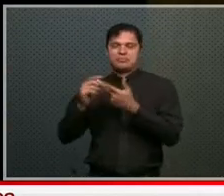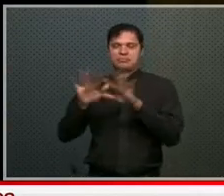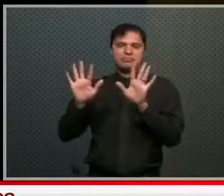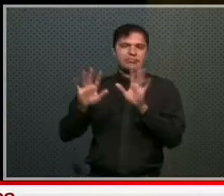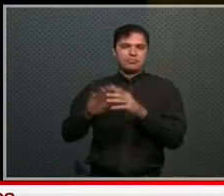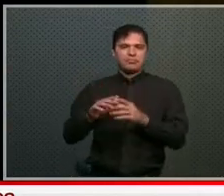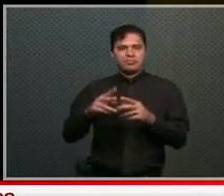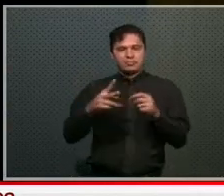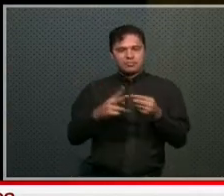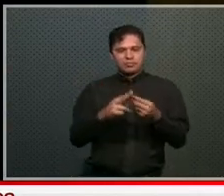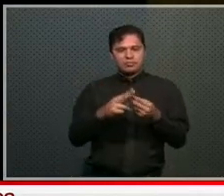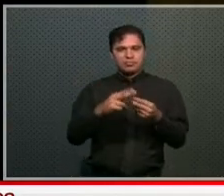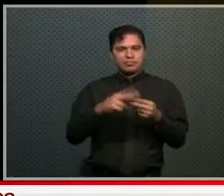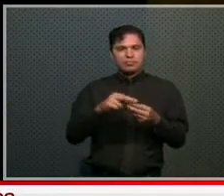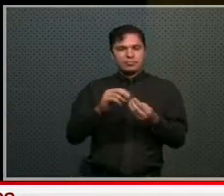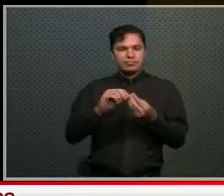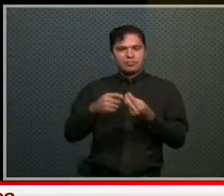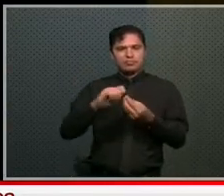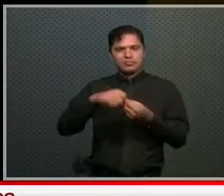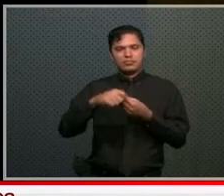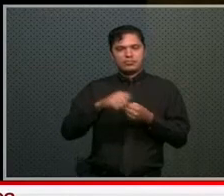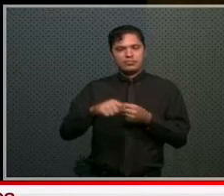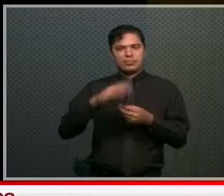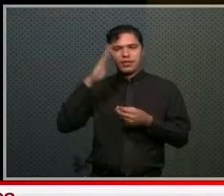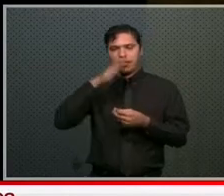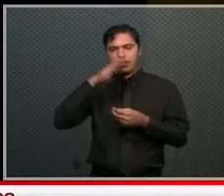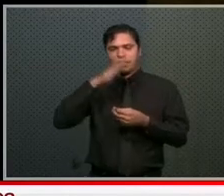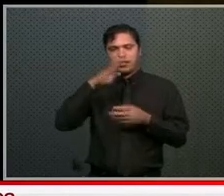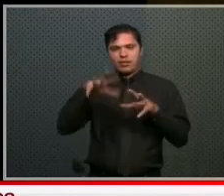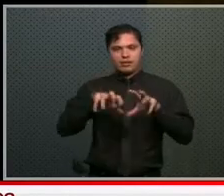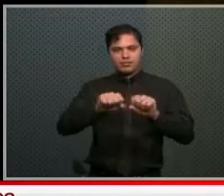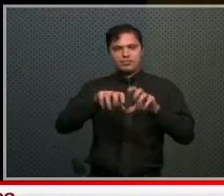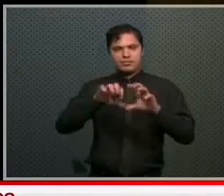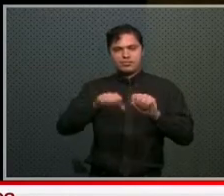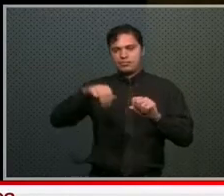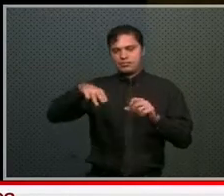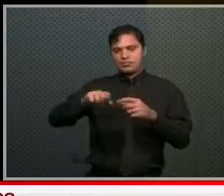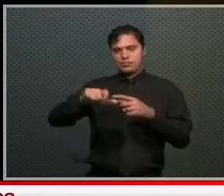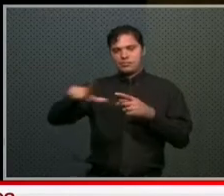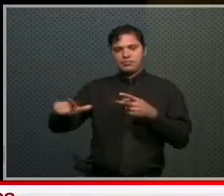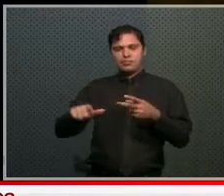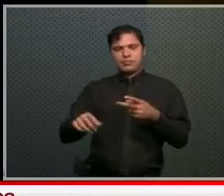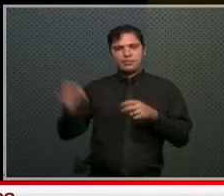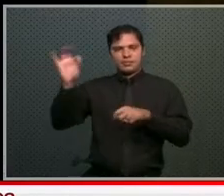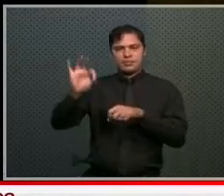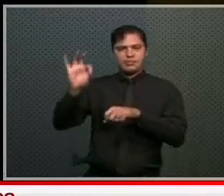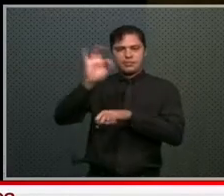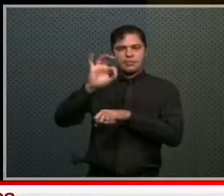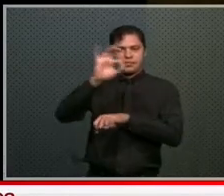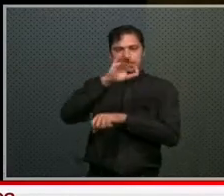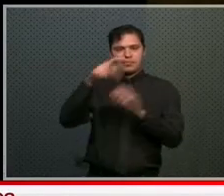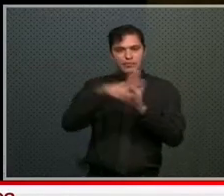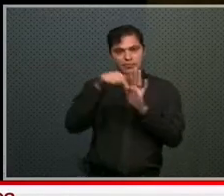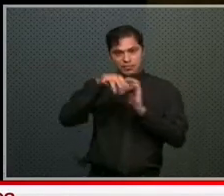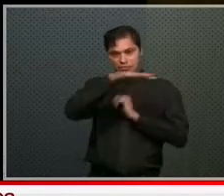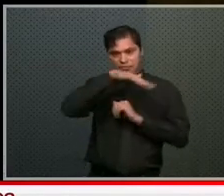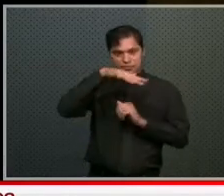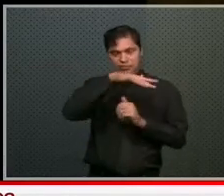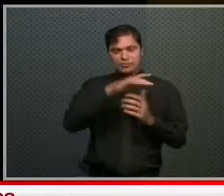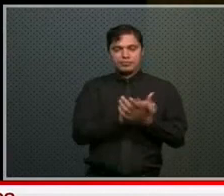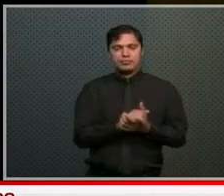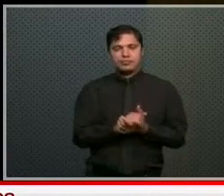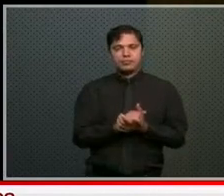cupuaçuzeiro pupunheira Pimenta longa açaizeiro Malva catetos abelhas nativas outras